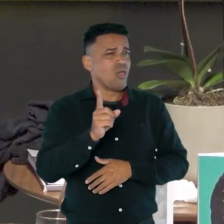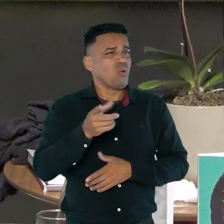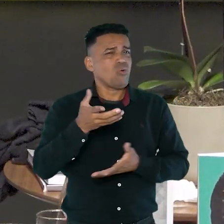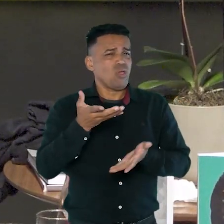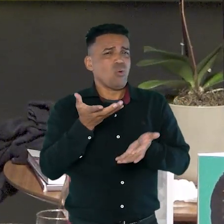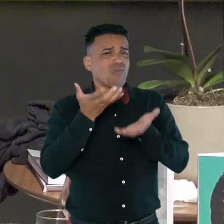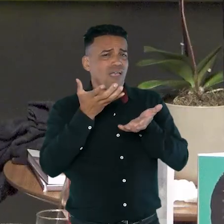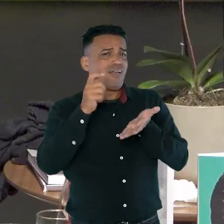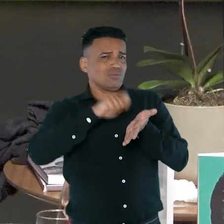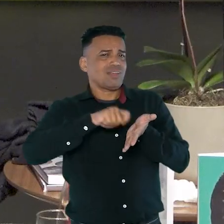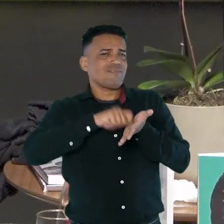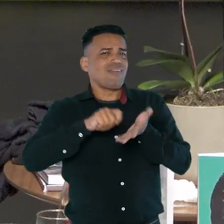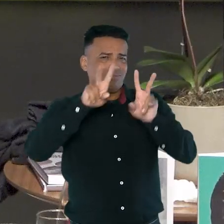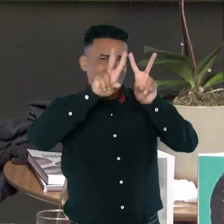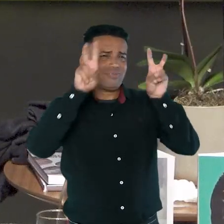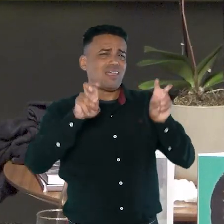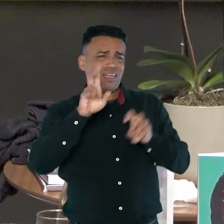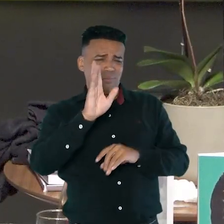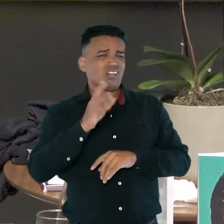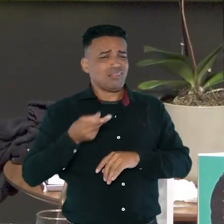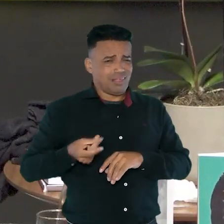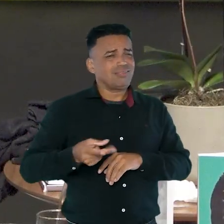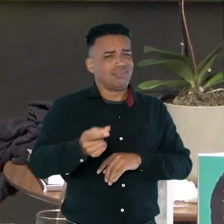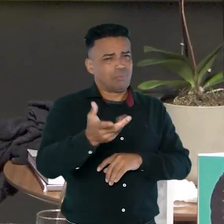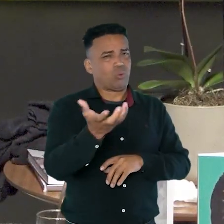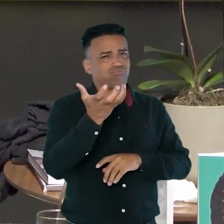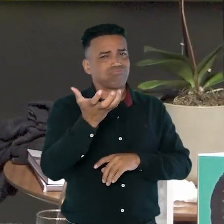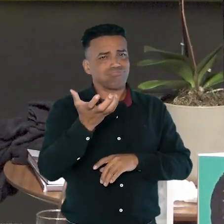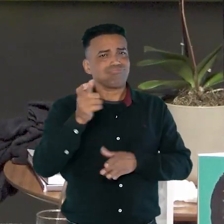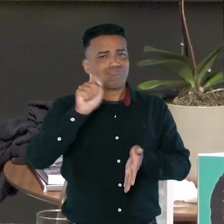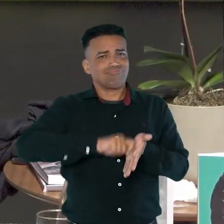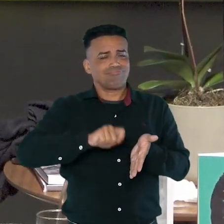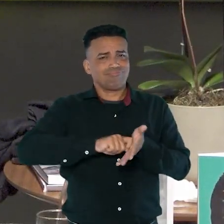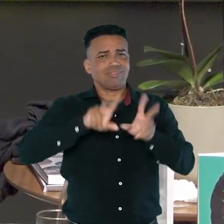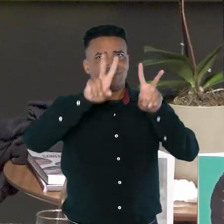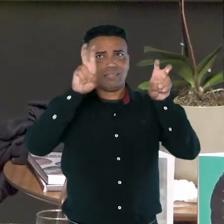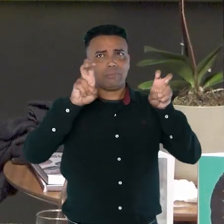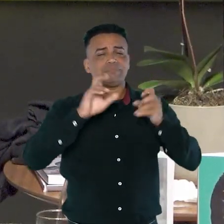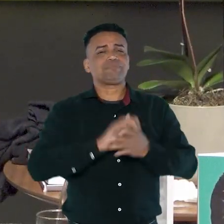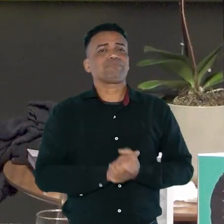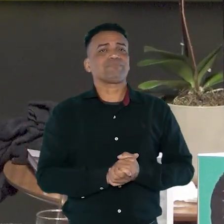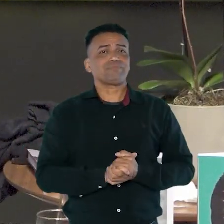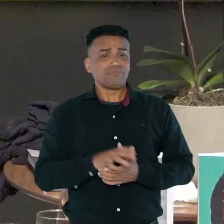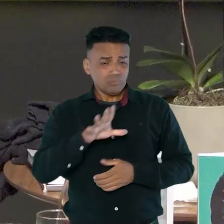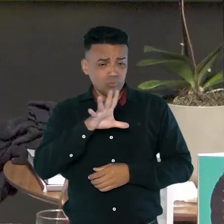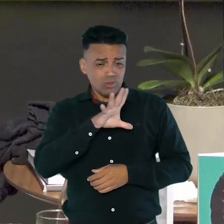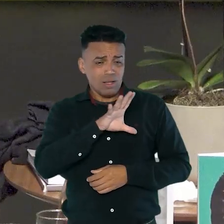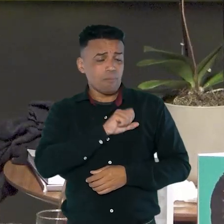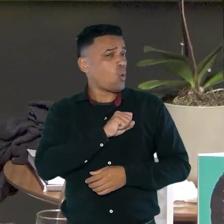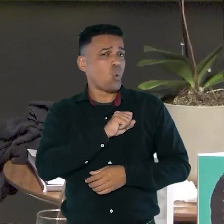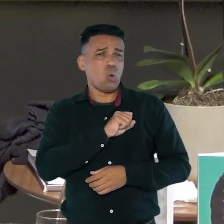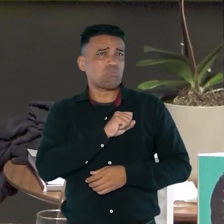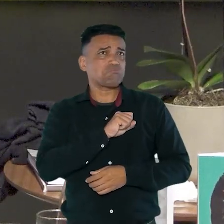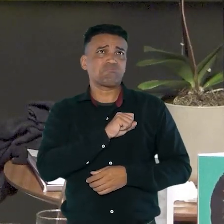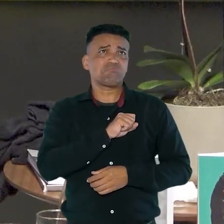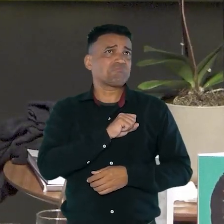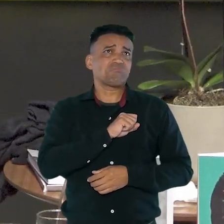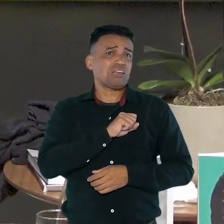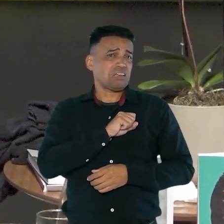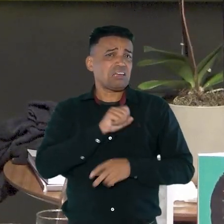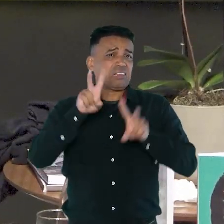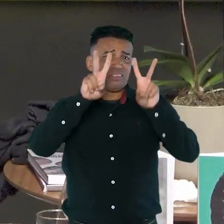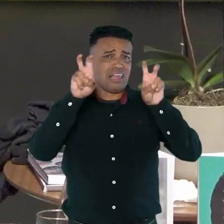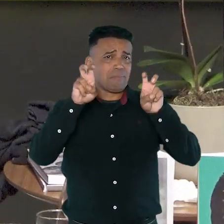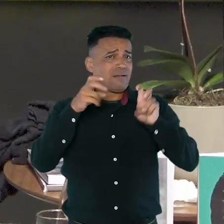tempo que eu quero escrever sobre isso, assim. Então, assim, o amor nunca foi um tema assim